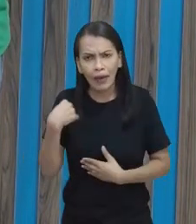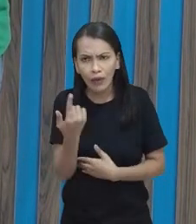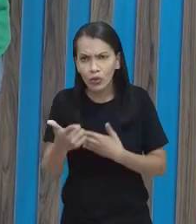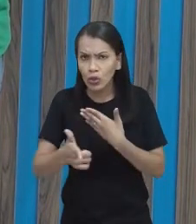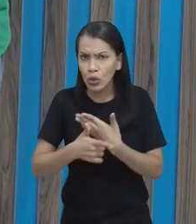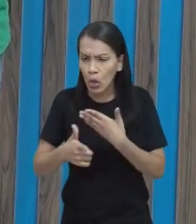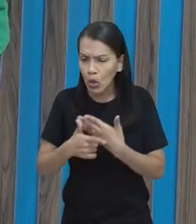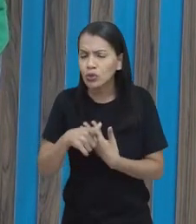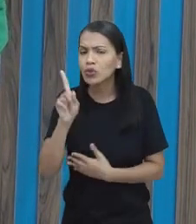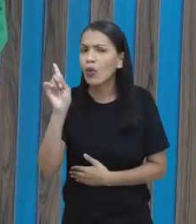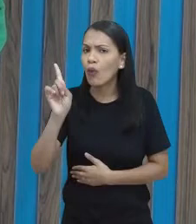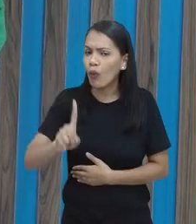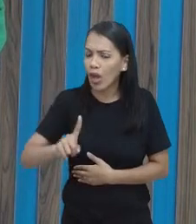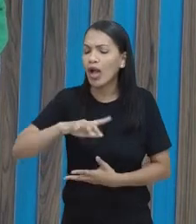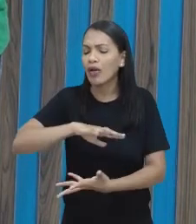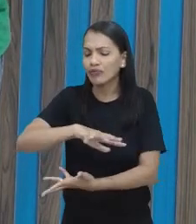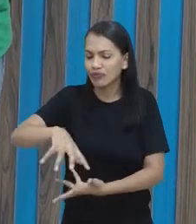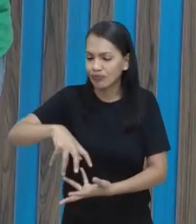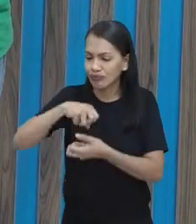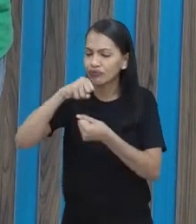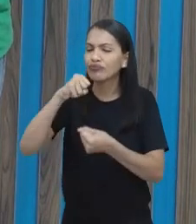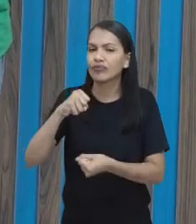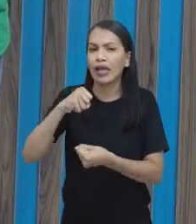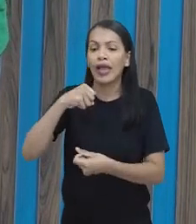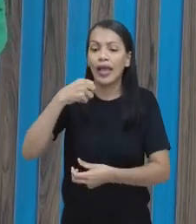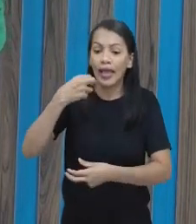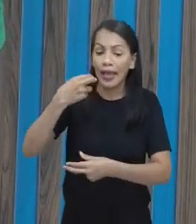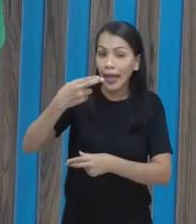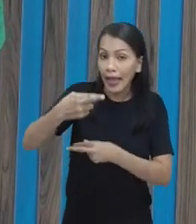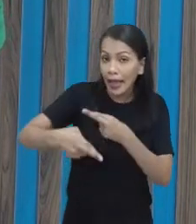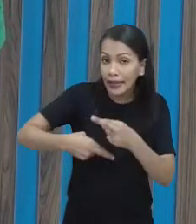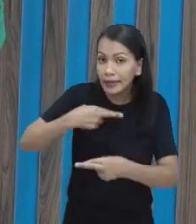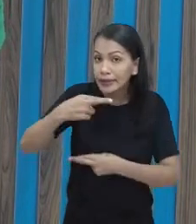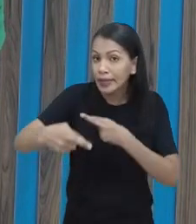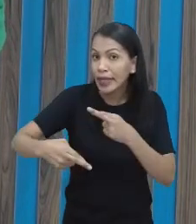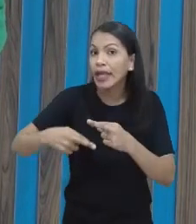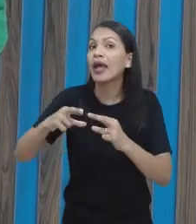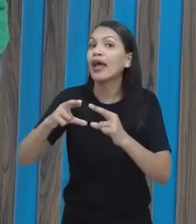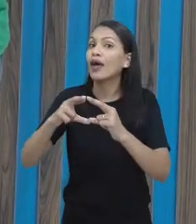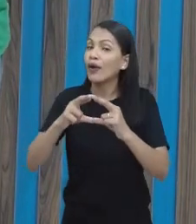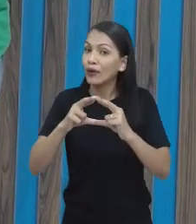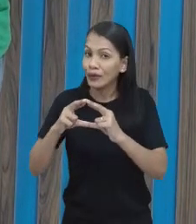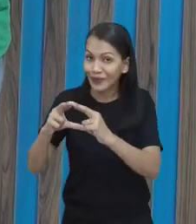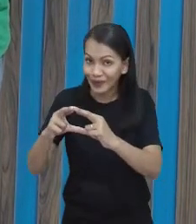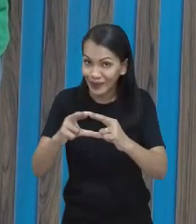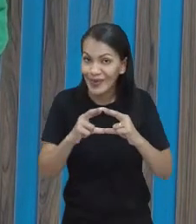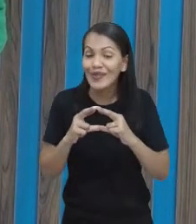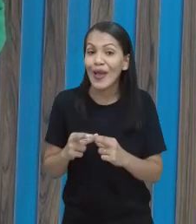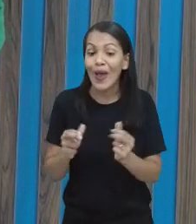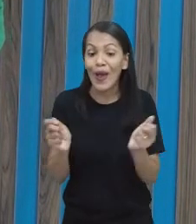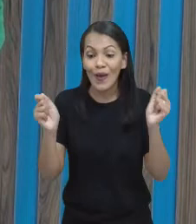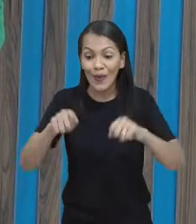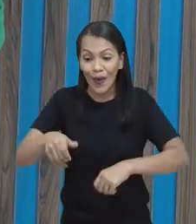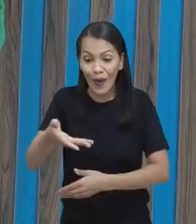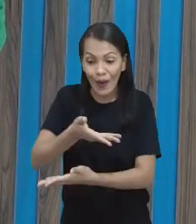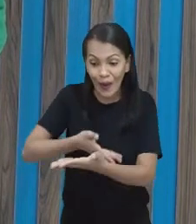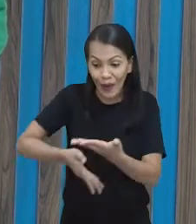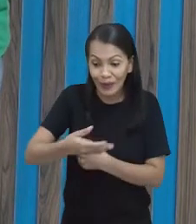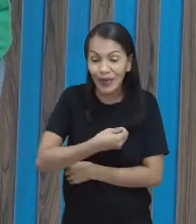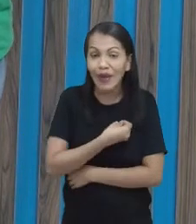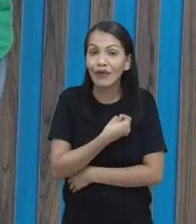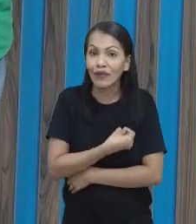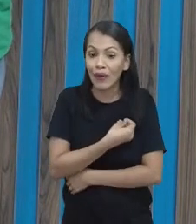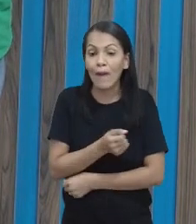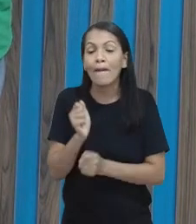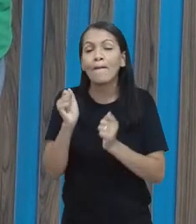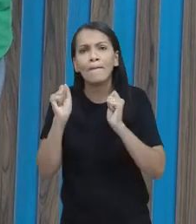gente? Então, reduzir, reutilizar, reciclar, tudo isso faz parte aí do nosso cotidiano e a gente pode colocar